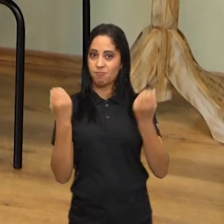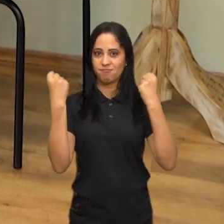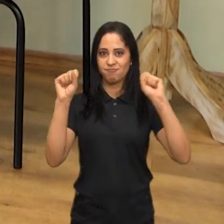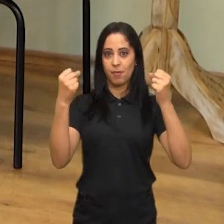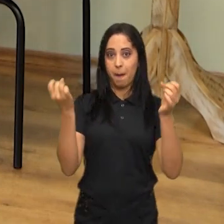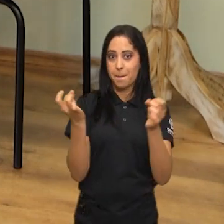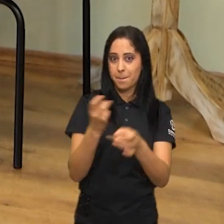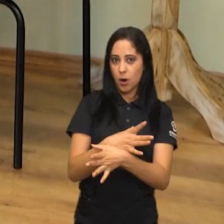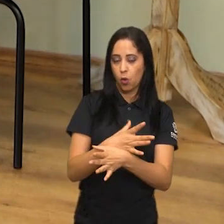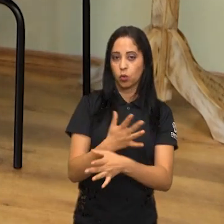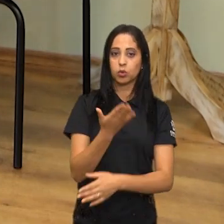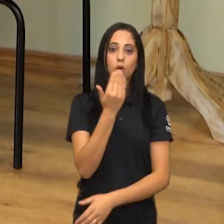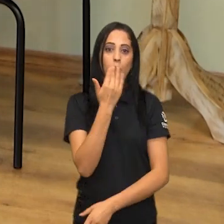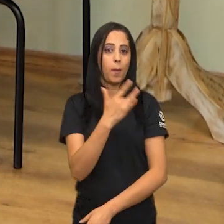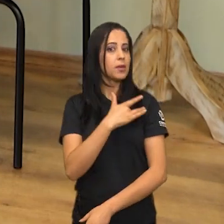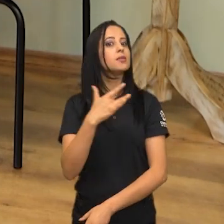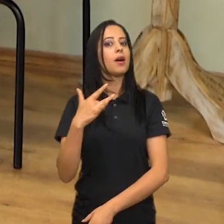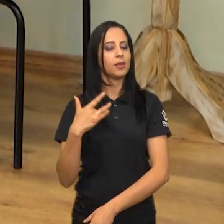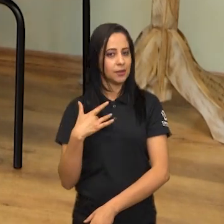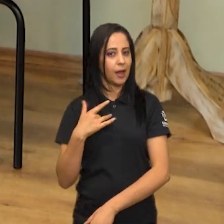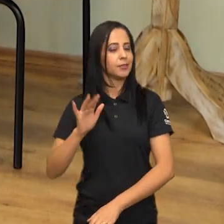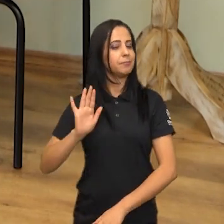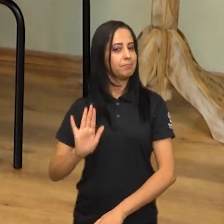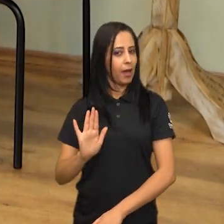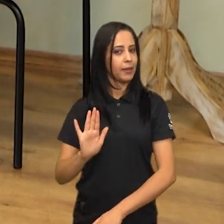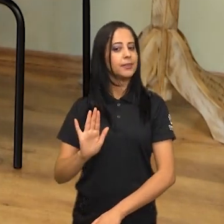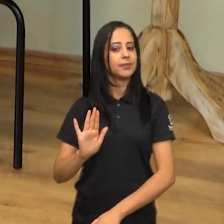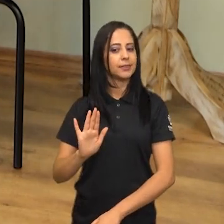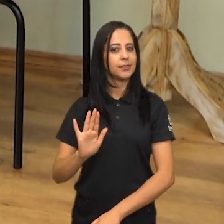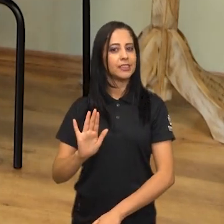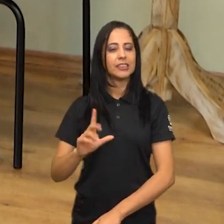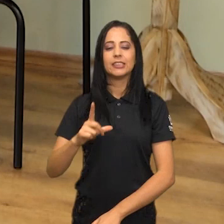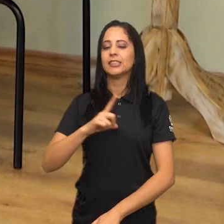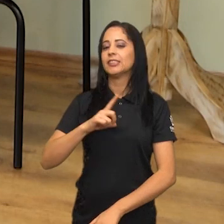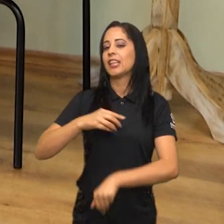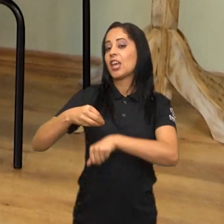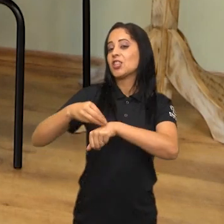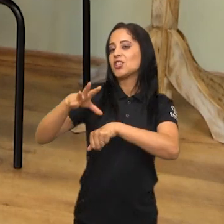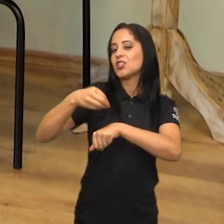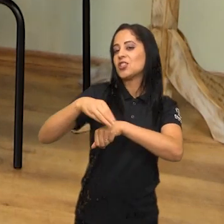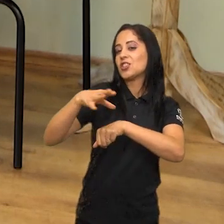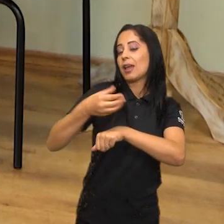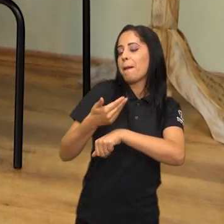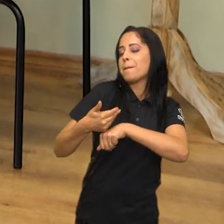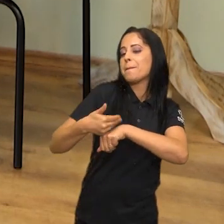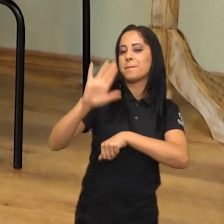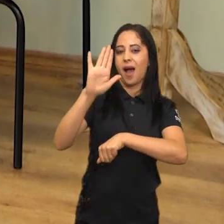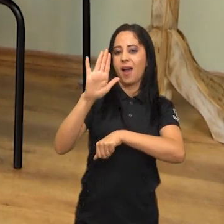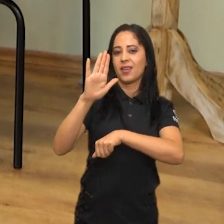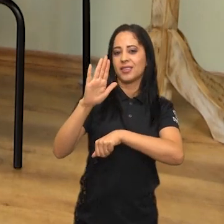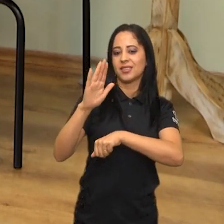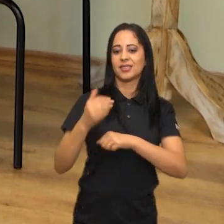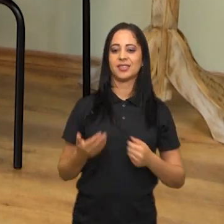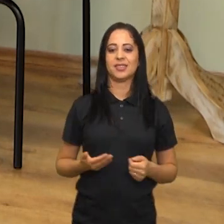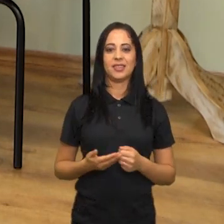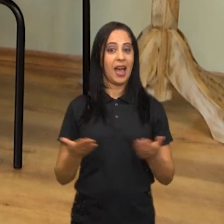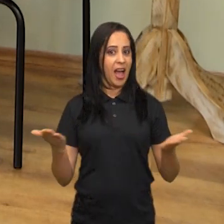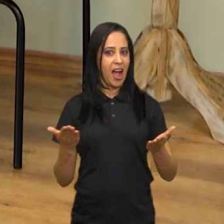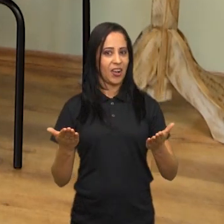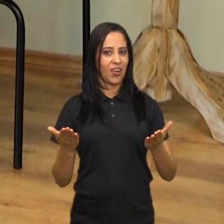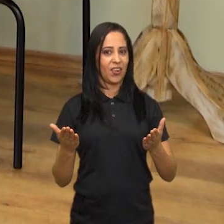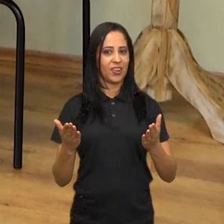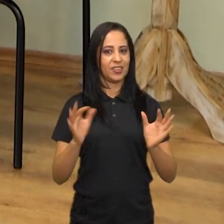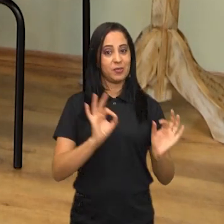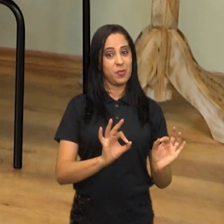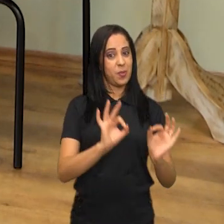dia, alimentação saudável, mas tem muitas outras dicas com um especialista que está lá no estúdio. E agora nós vamos para